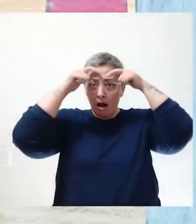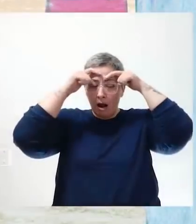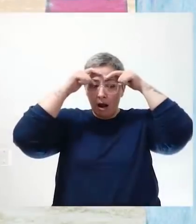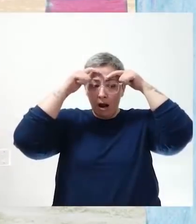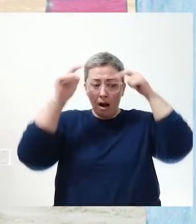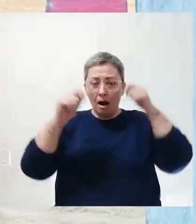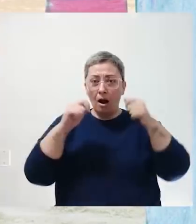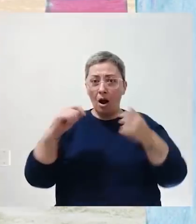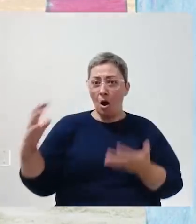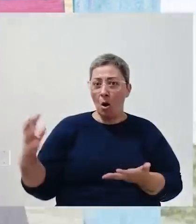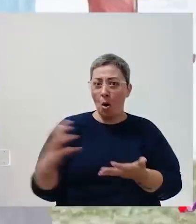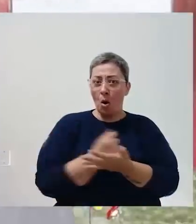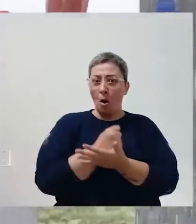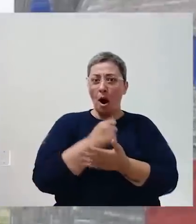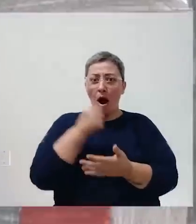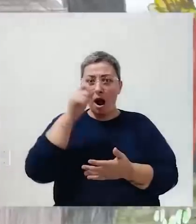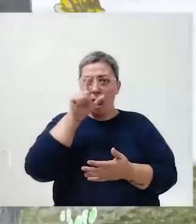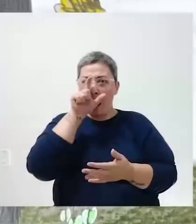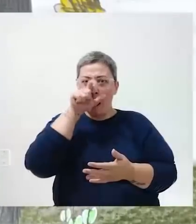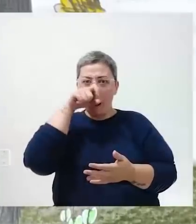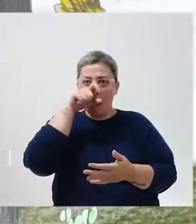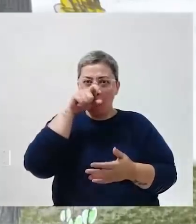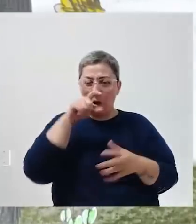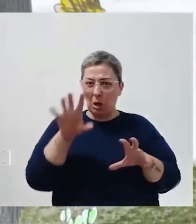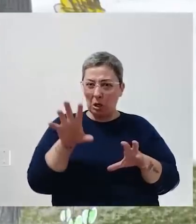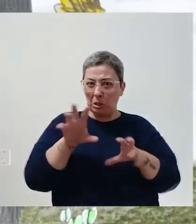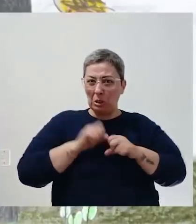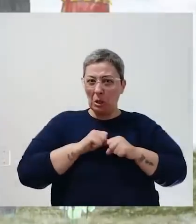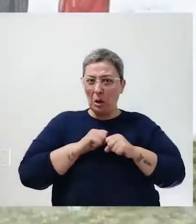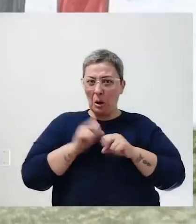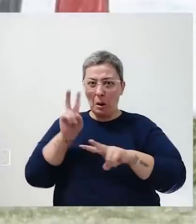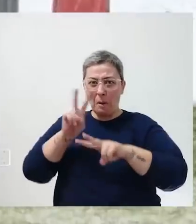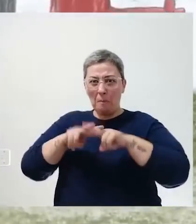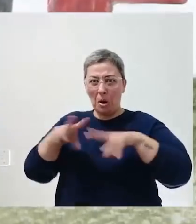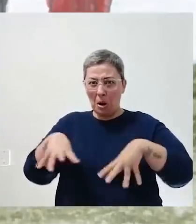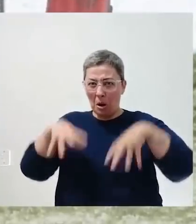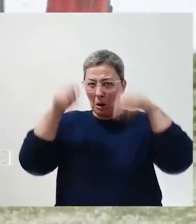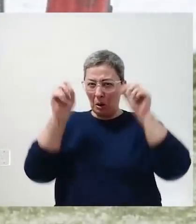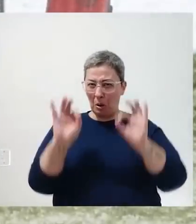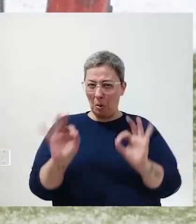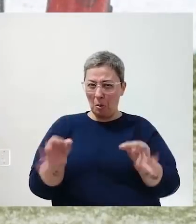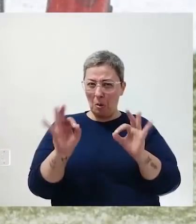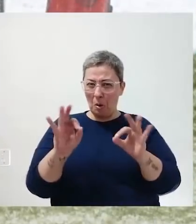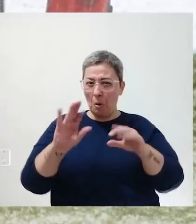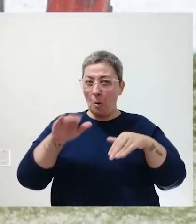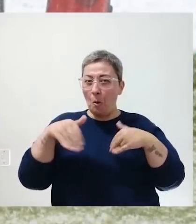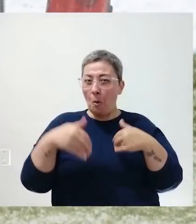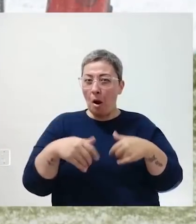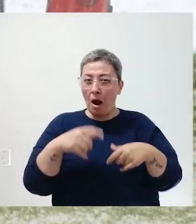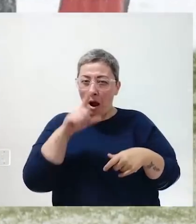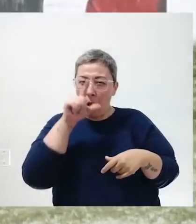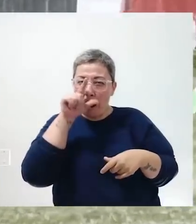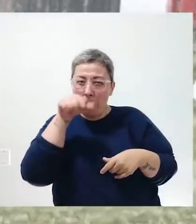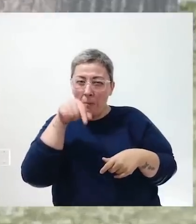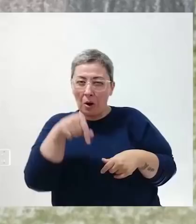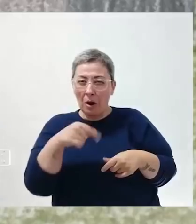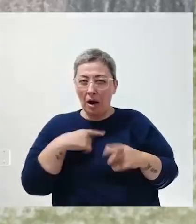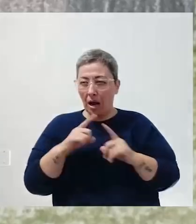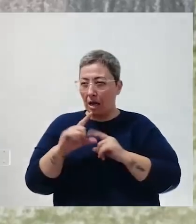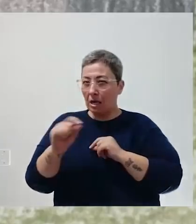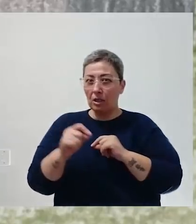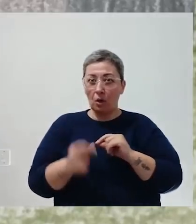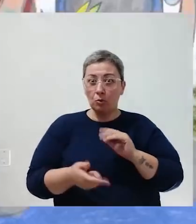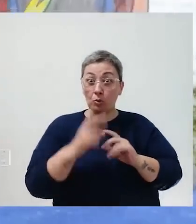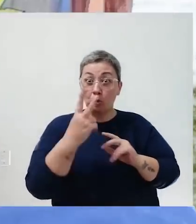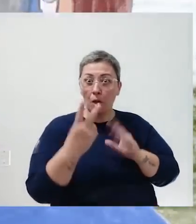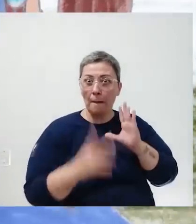serem capturados pela bruxa, que os prendeu num castelo horrível. Quando a bruxa saiu, eles